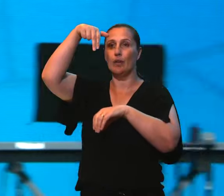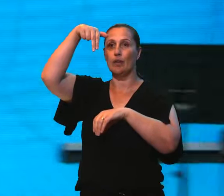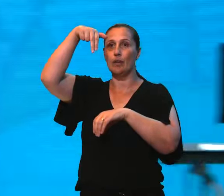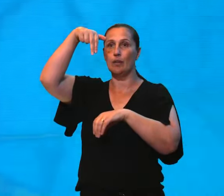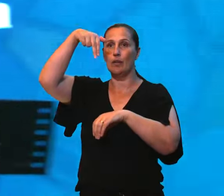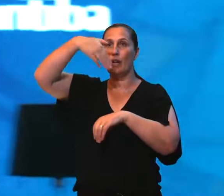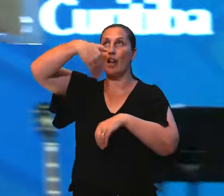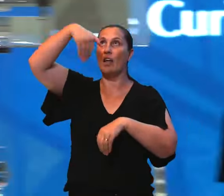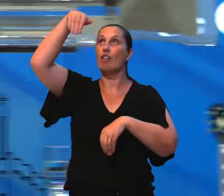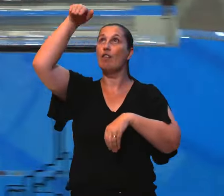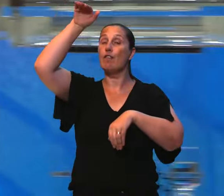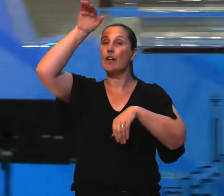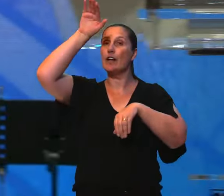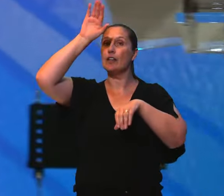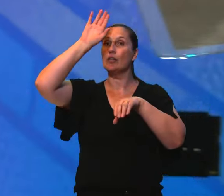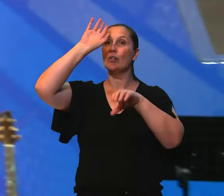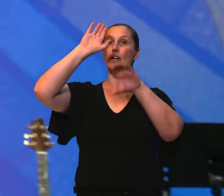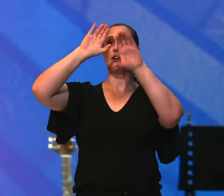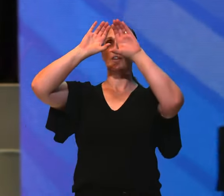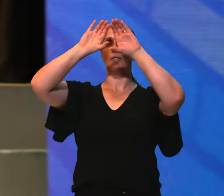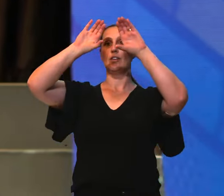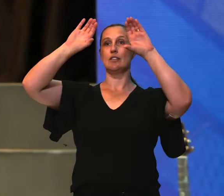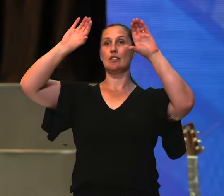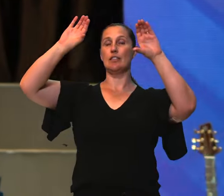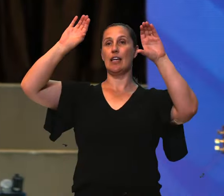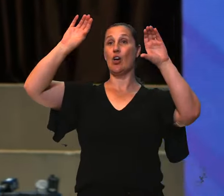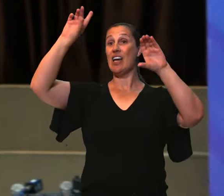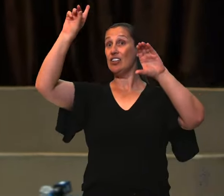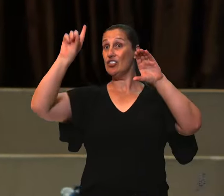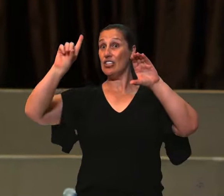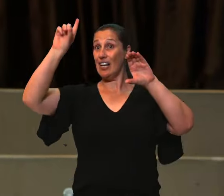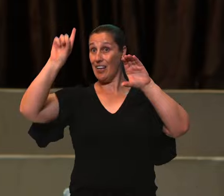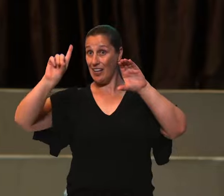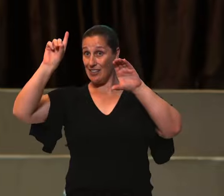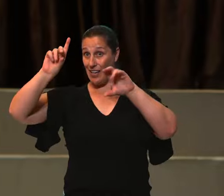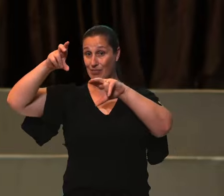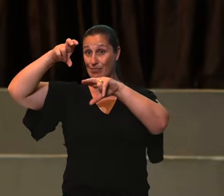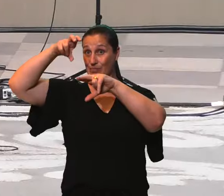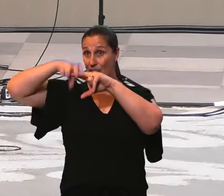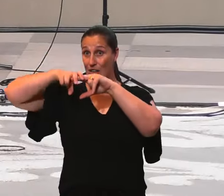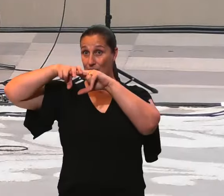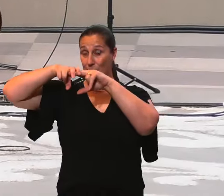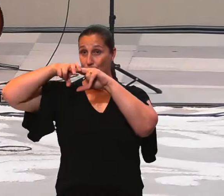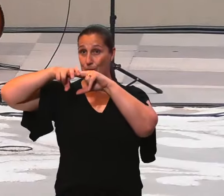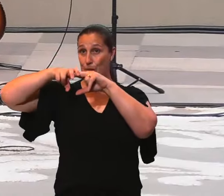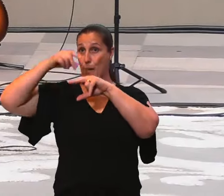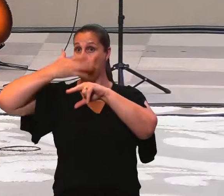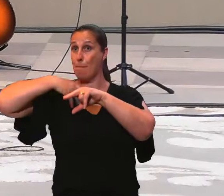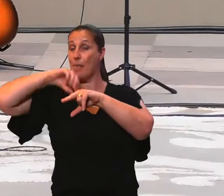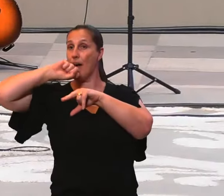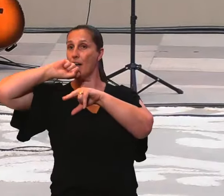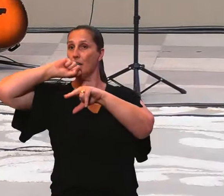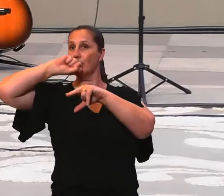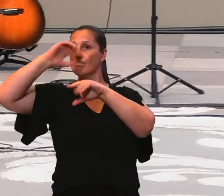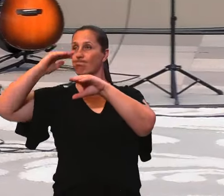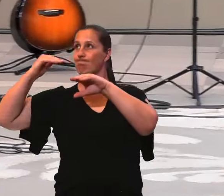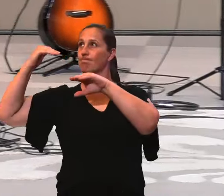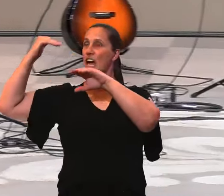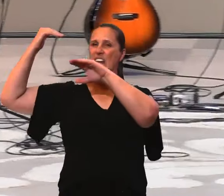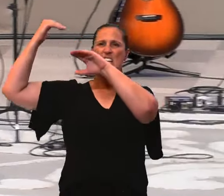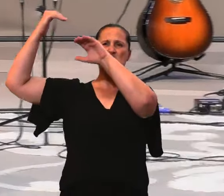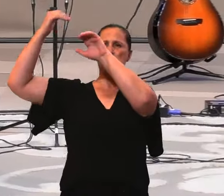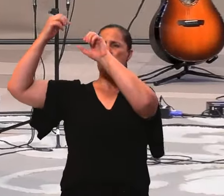levando-o a sentar à direita do pai muito acima de